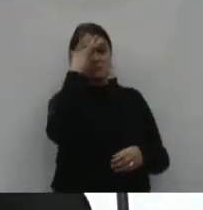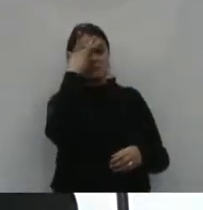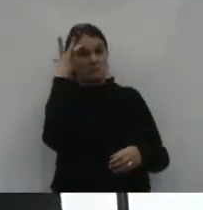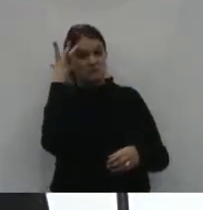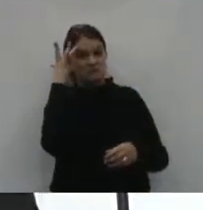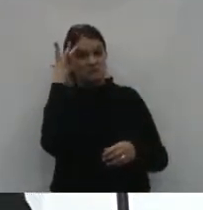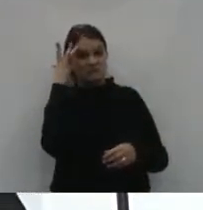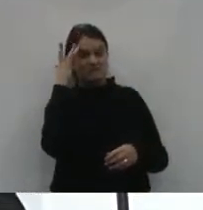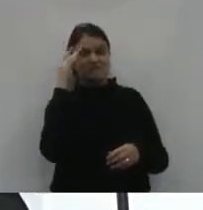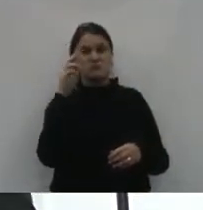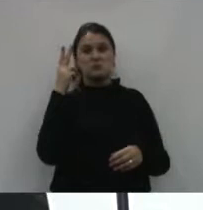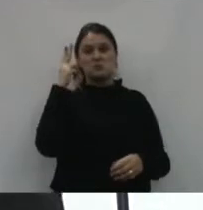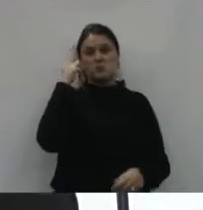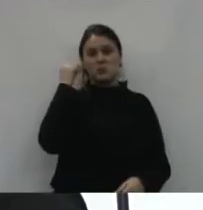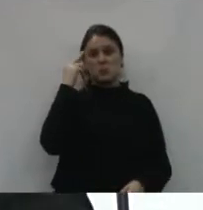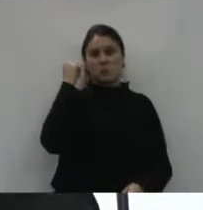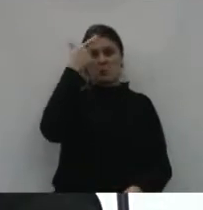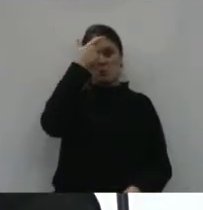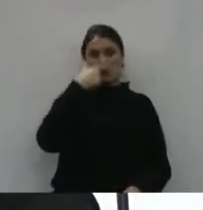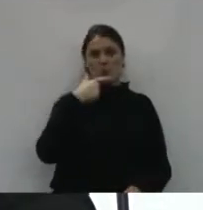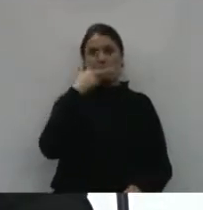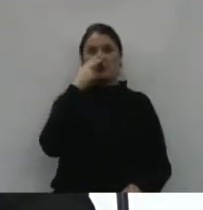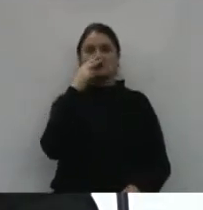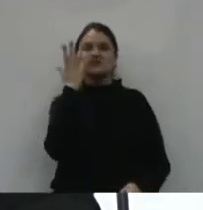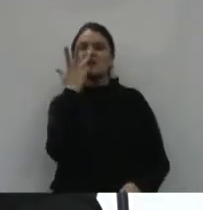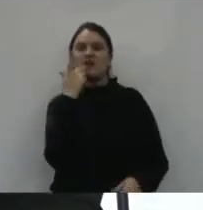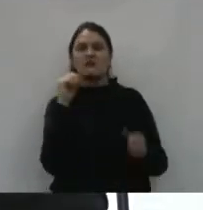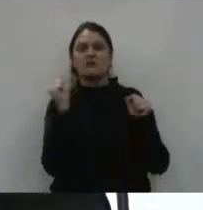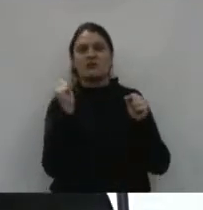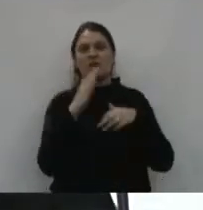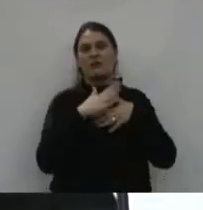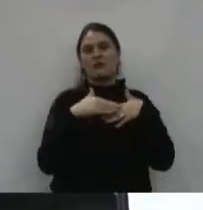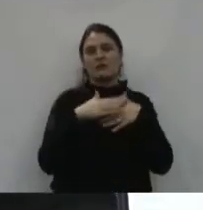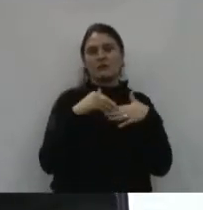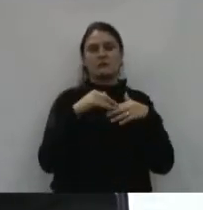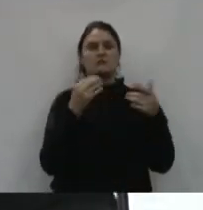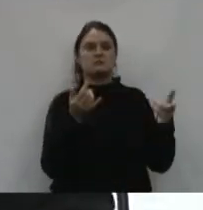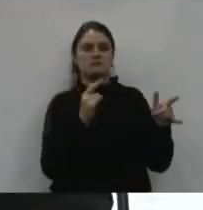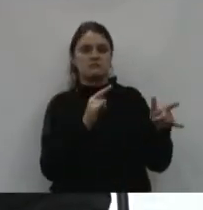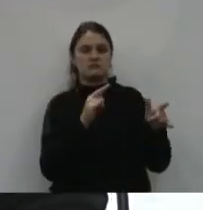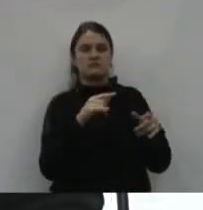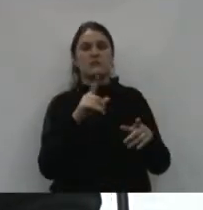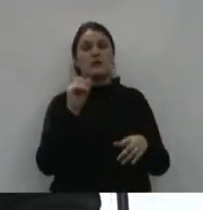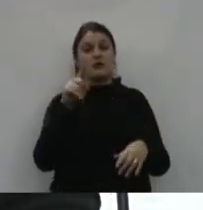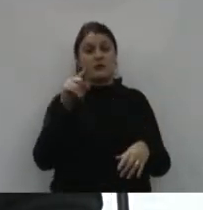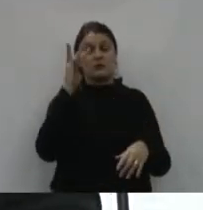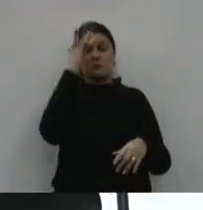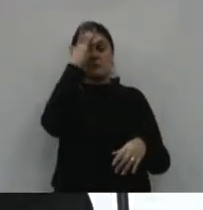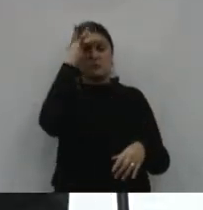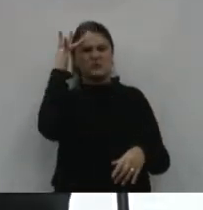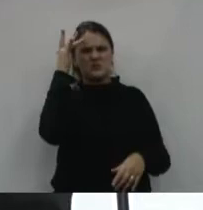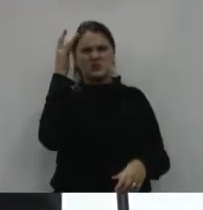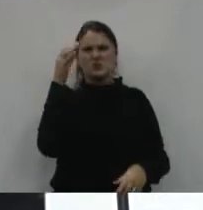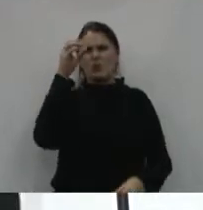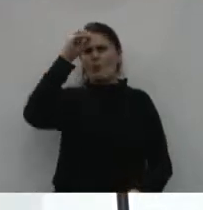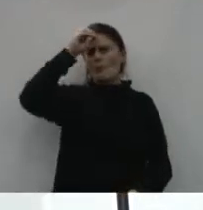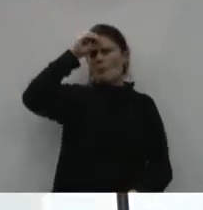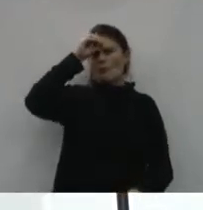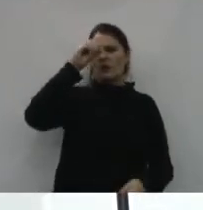das vezes são pessoas aparentemente normais que são queridas pelas crianças e pelos adolescentes principalmente a que lhe